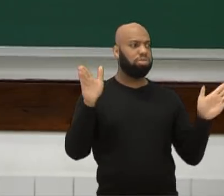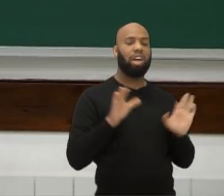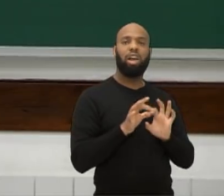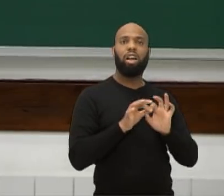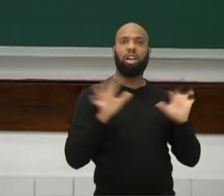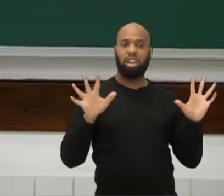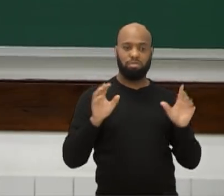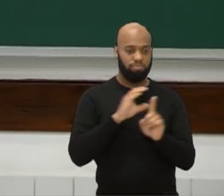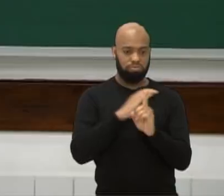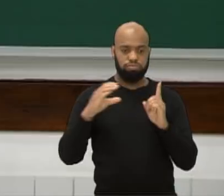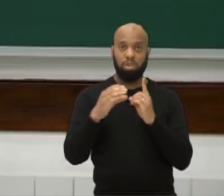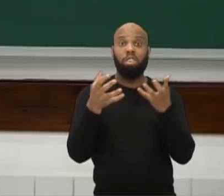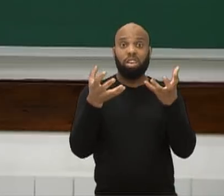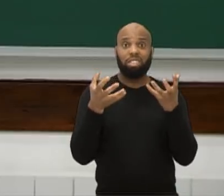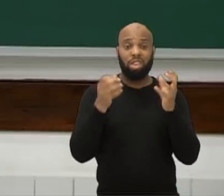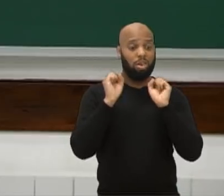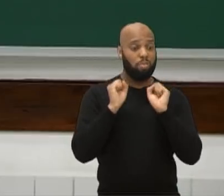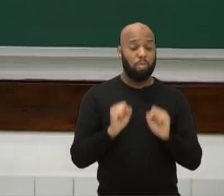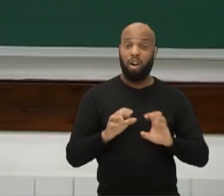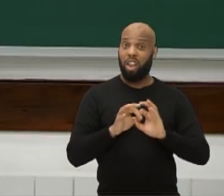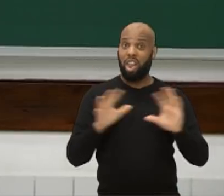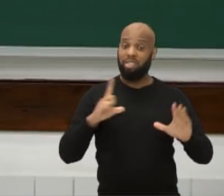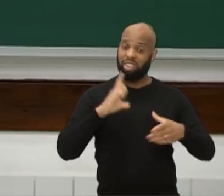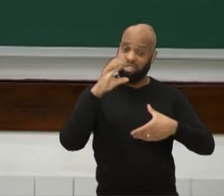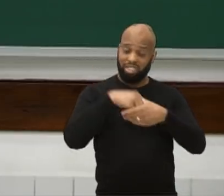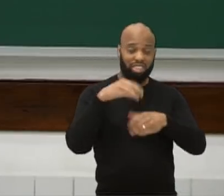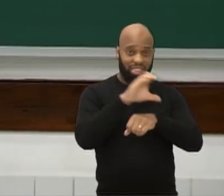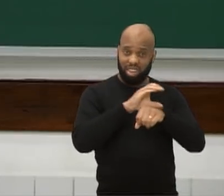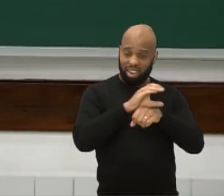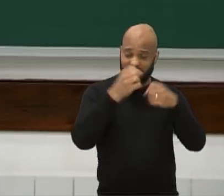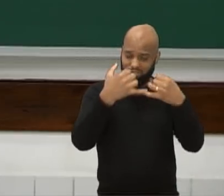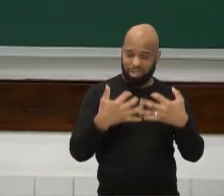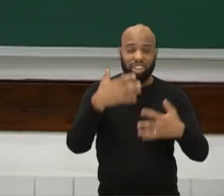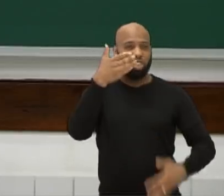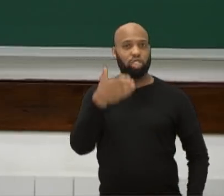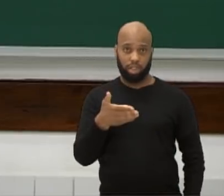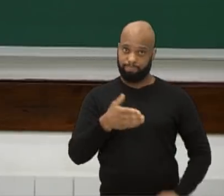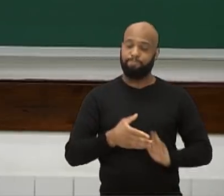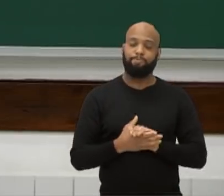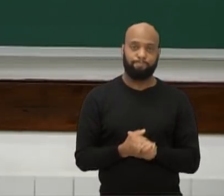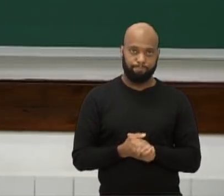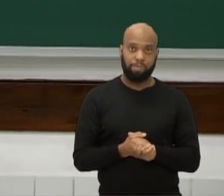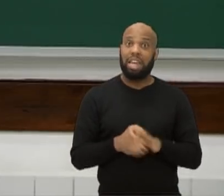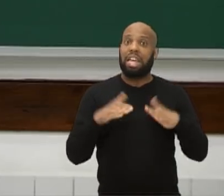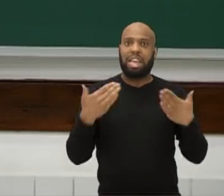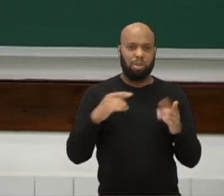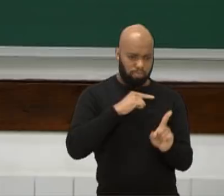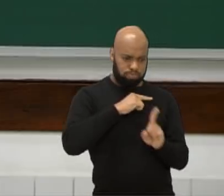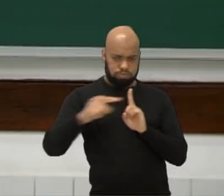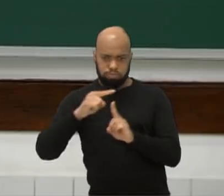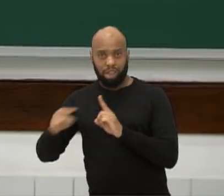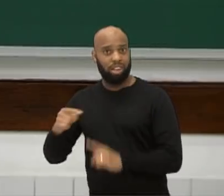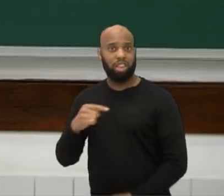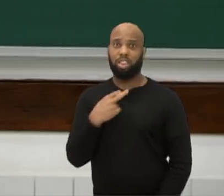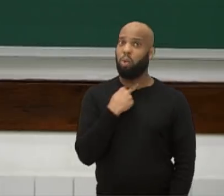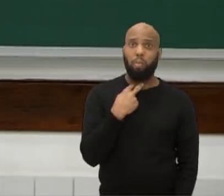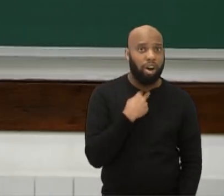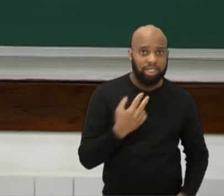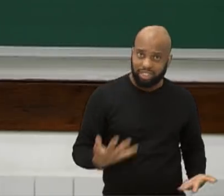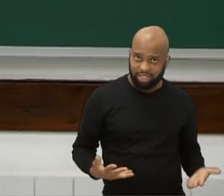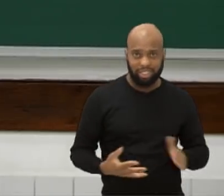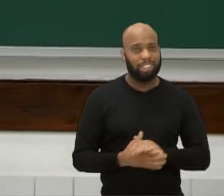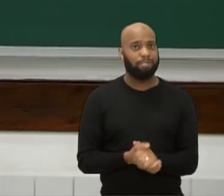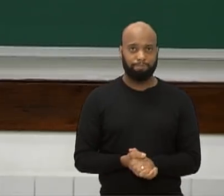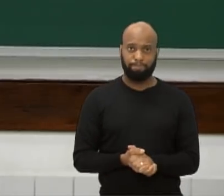religião ou do culto que ele preferir. Então, não tem proibição religiosa no